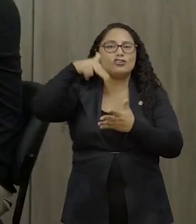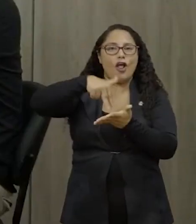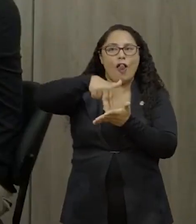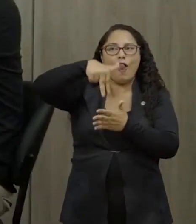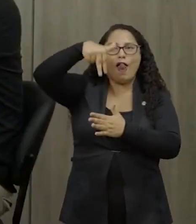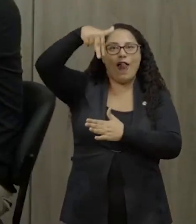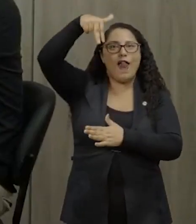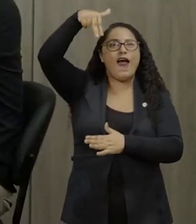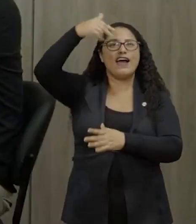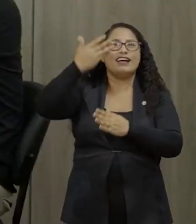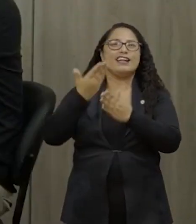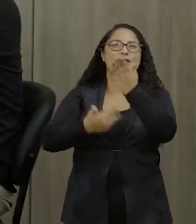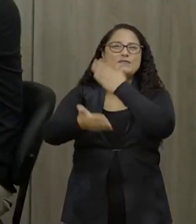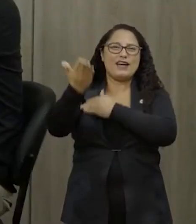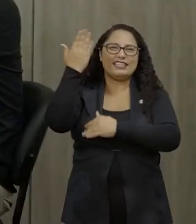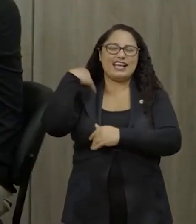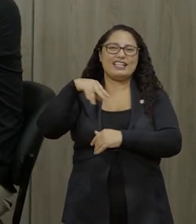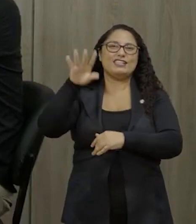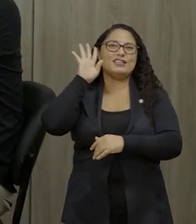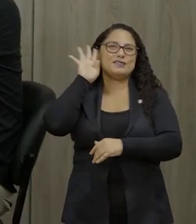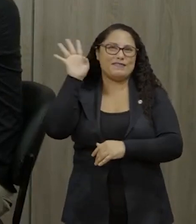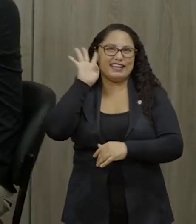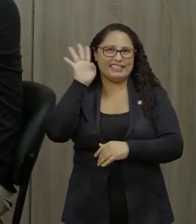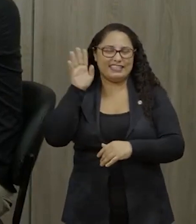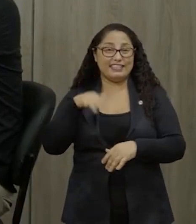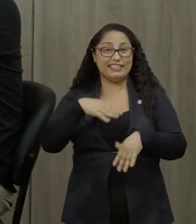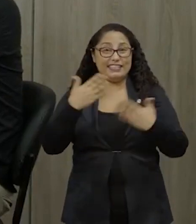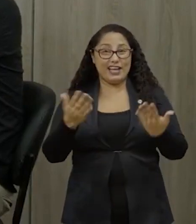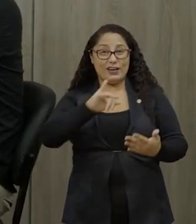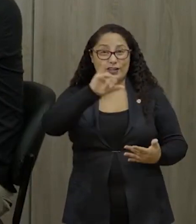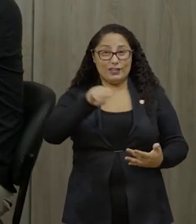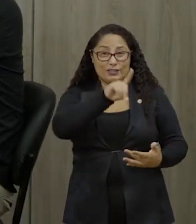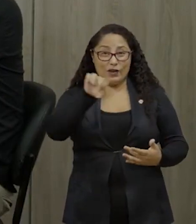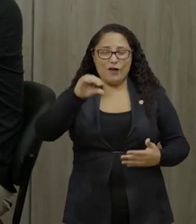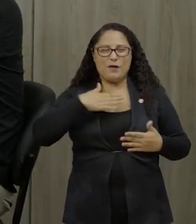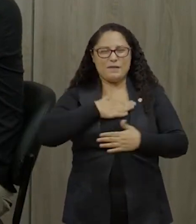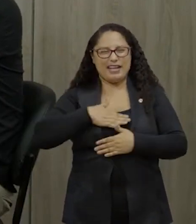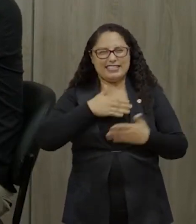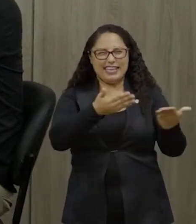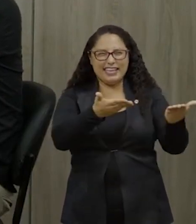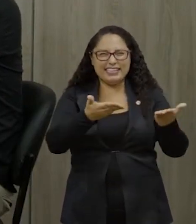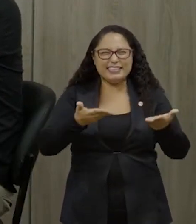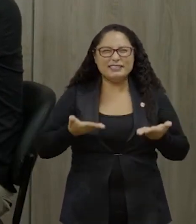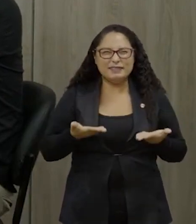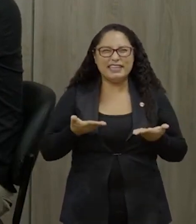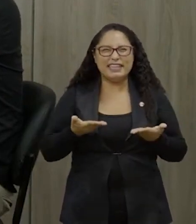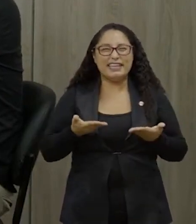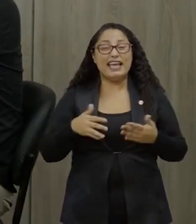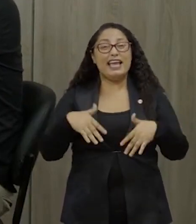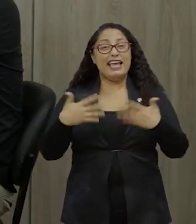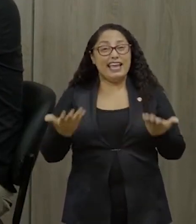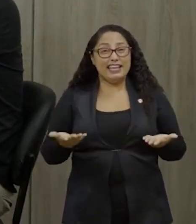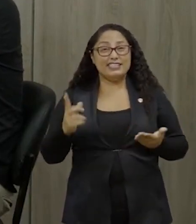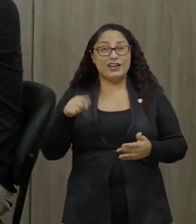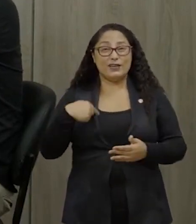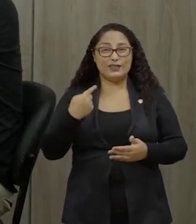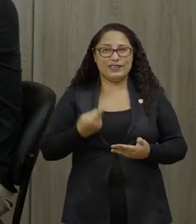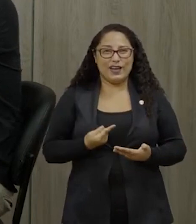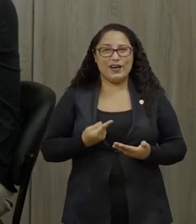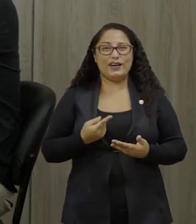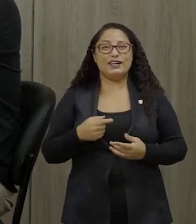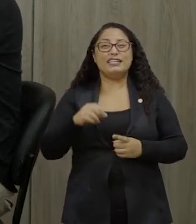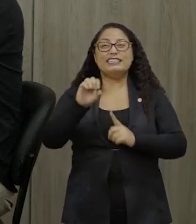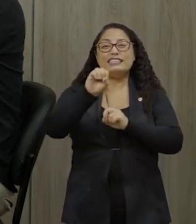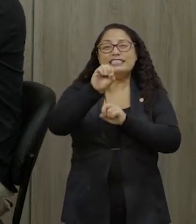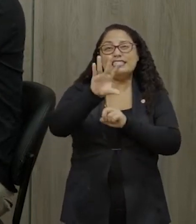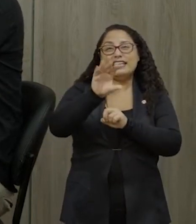imaginava na ficção no passado. Sim, exato. João, foi um prazer te receber aqui. Esse foi o